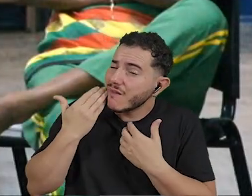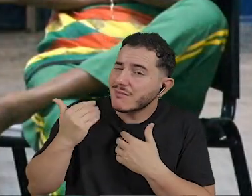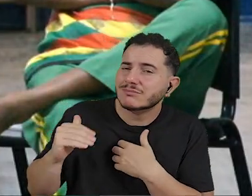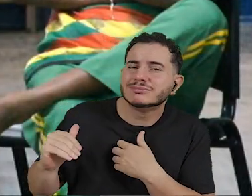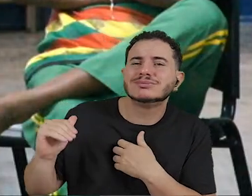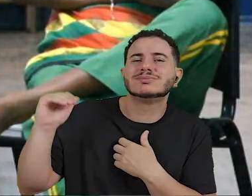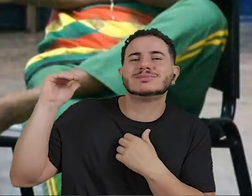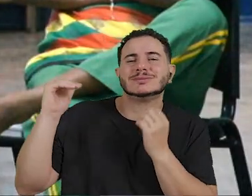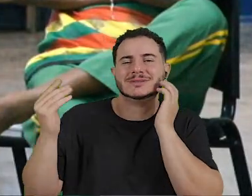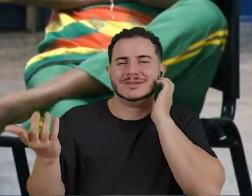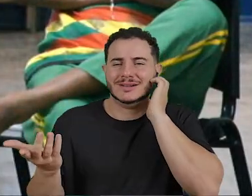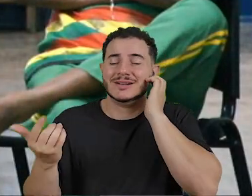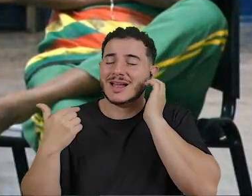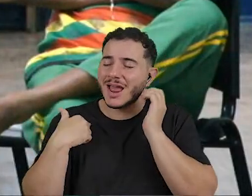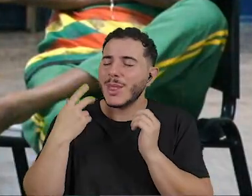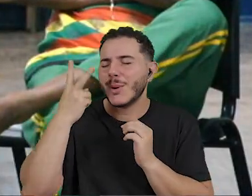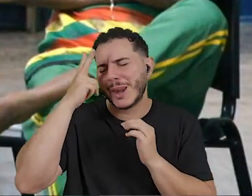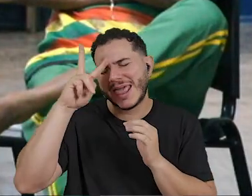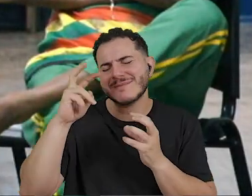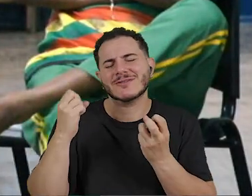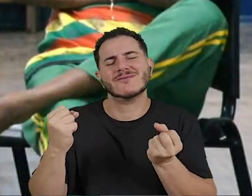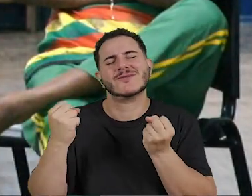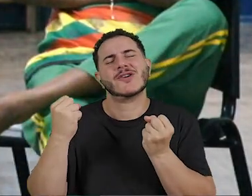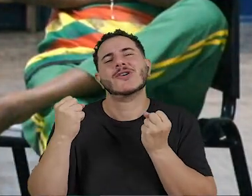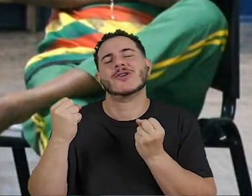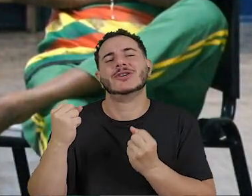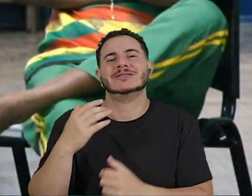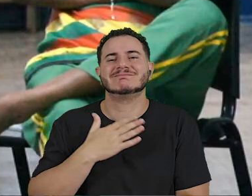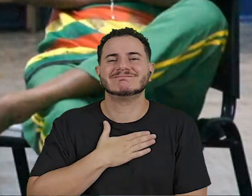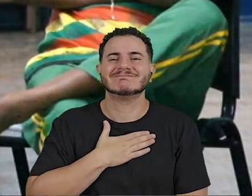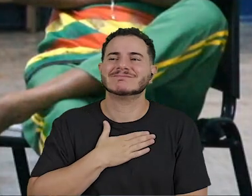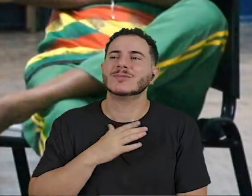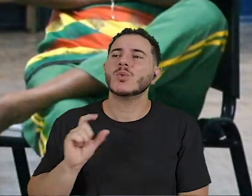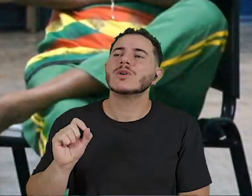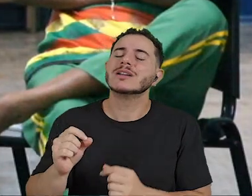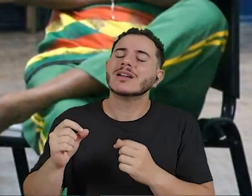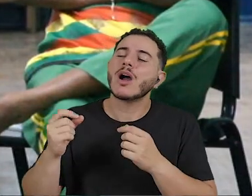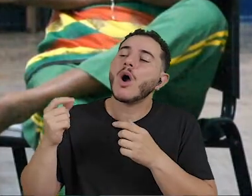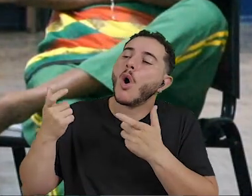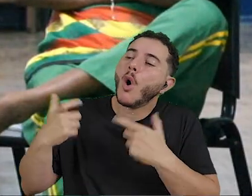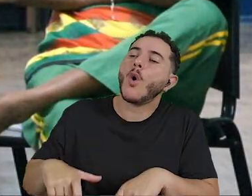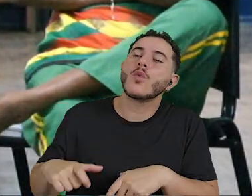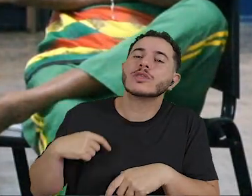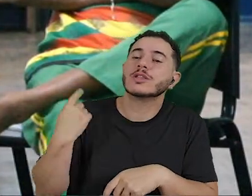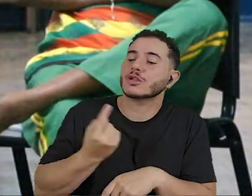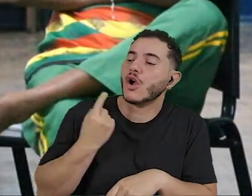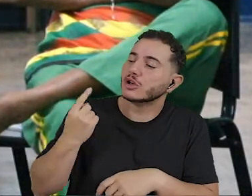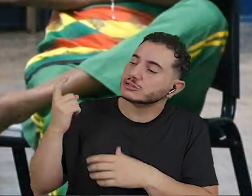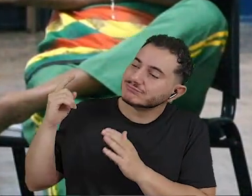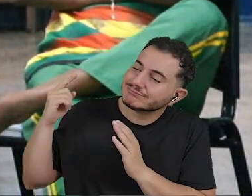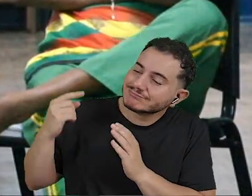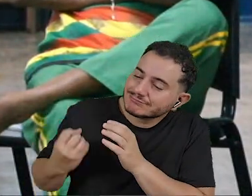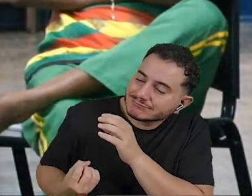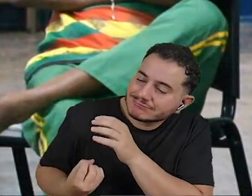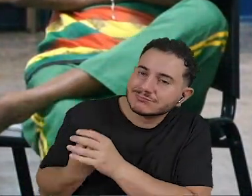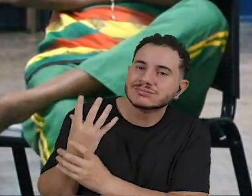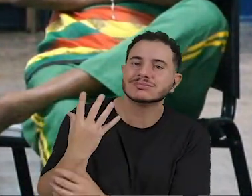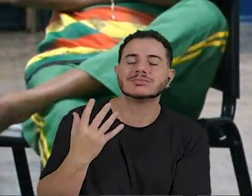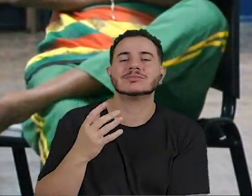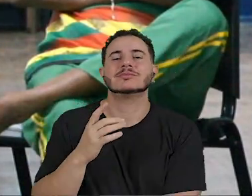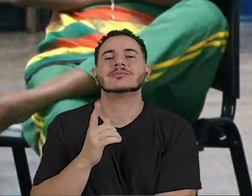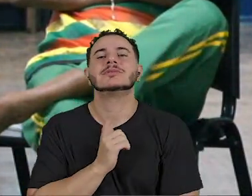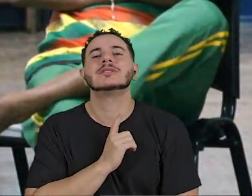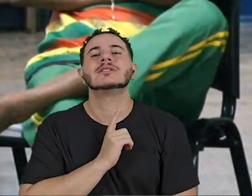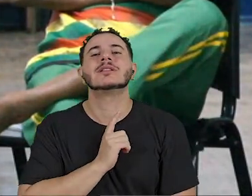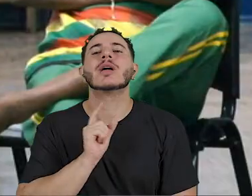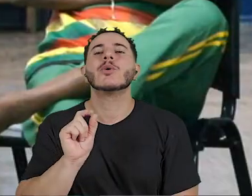uma forte memória de onde a gente vem. Né? O Manu até falou aqui de um bom